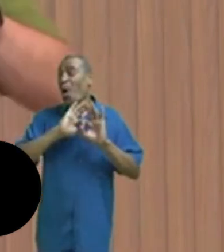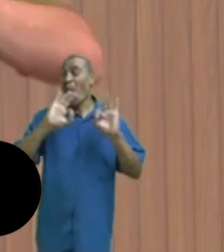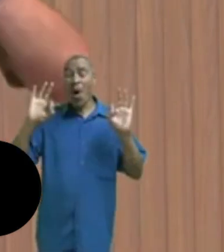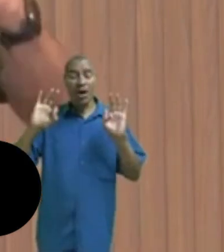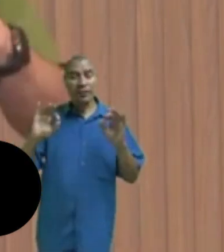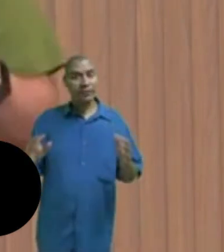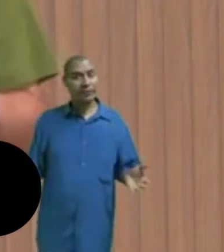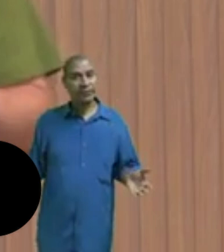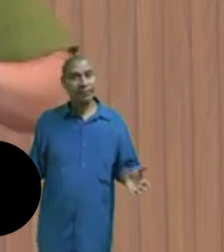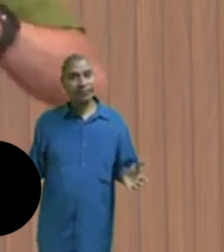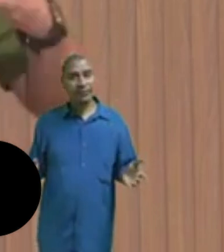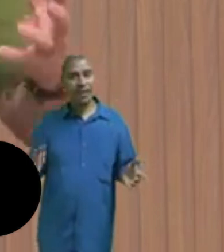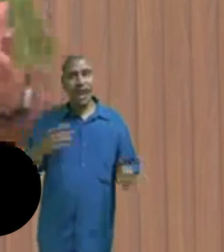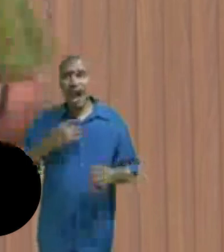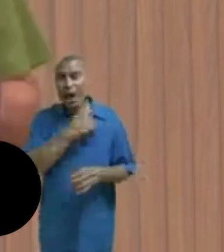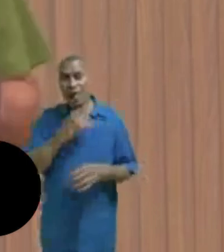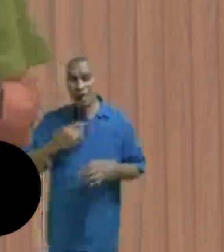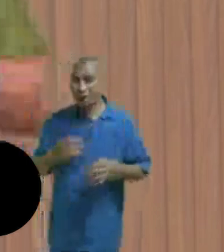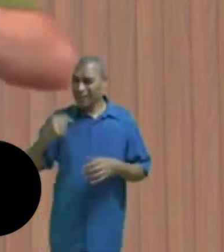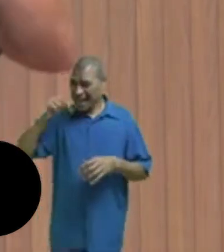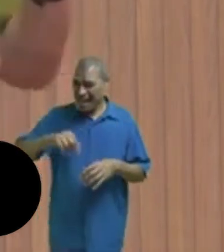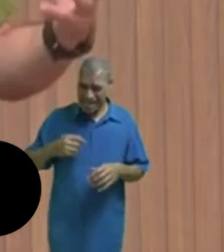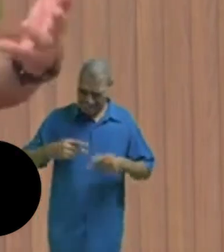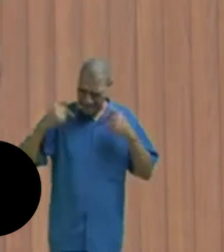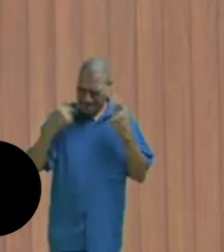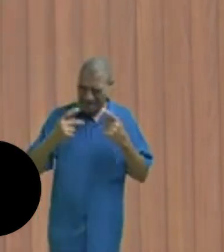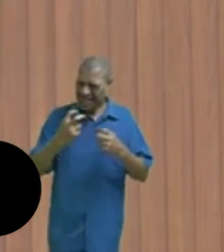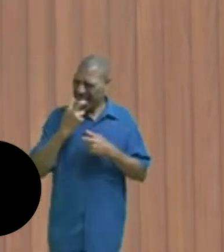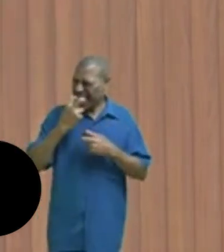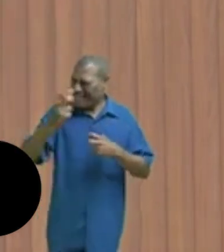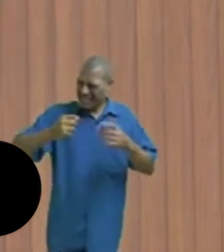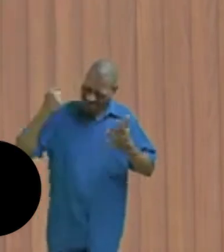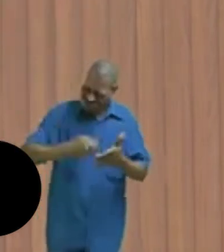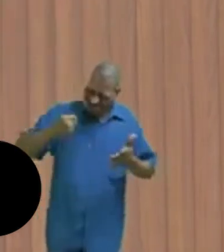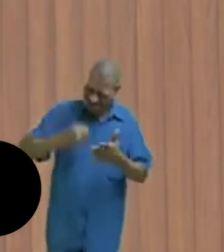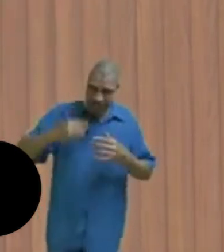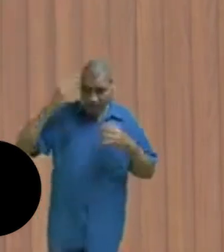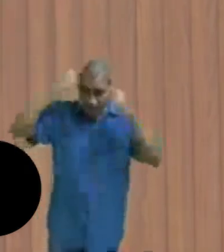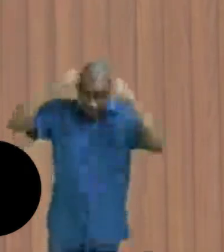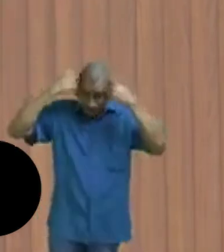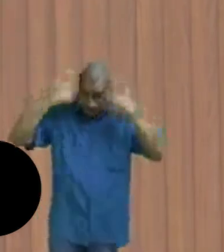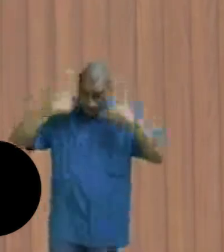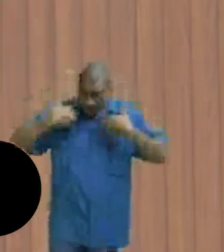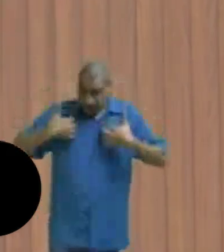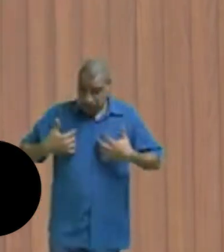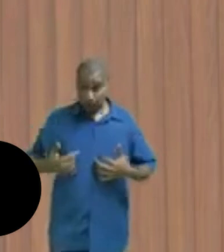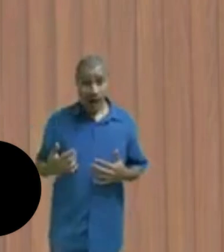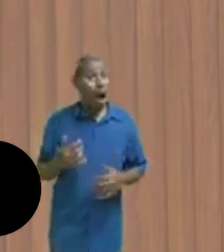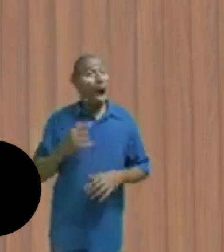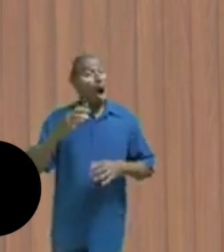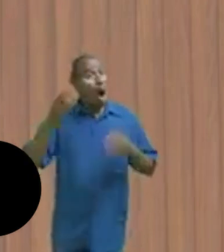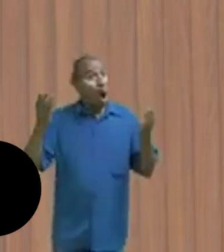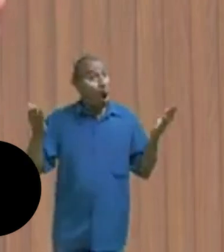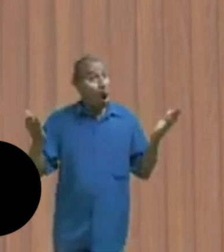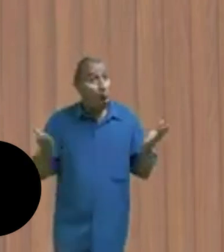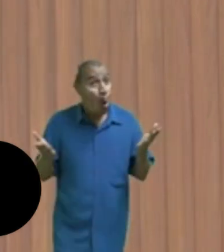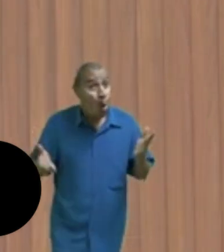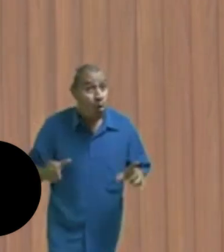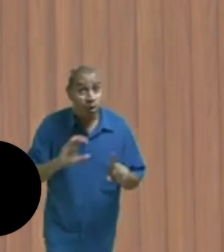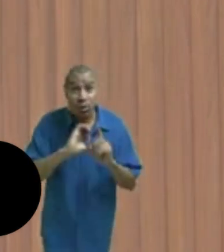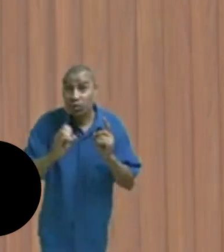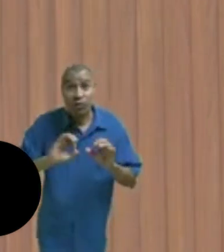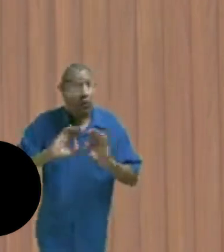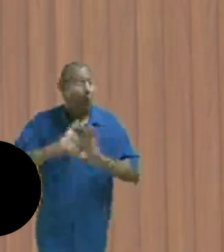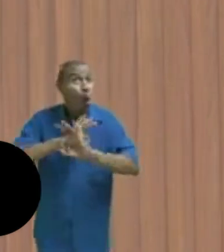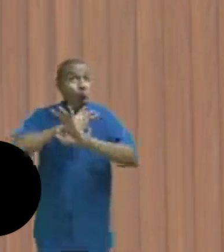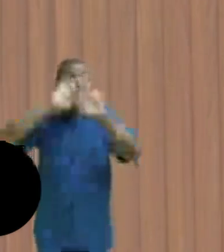Quanto mais o pastor grita aqui, quanto mais ele se esforça, quanto mais ele transpira, quanto mais ele se mexe. Nossa, hoje a pregação foi uma